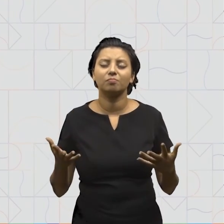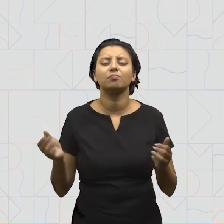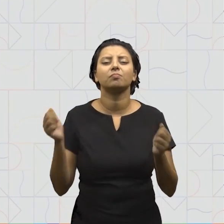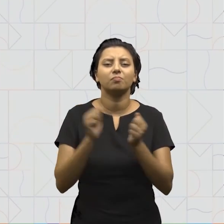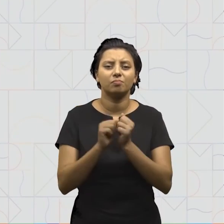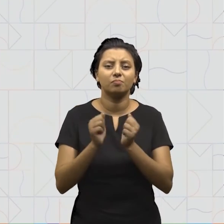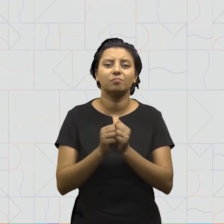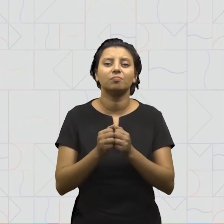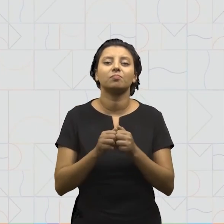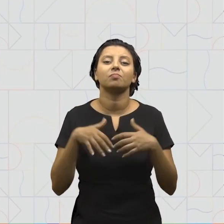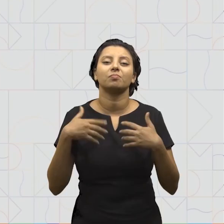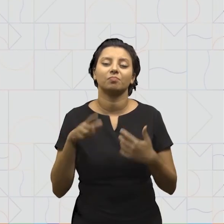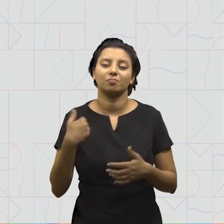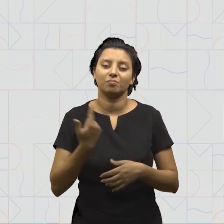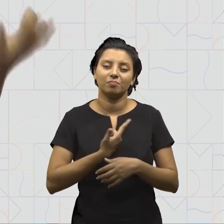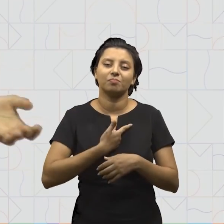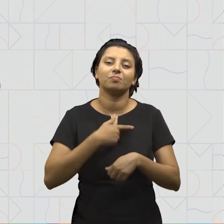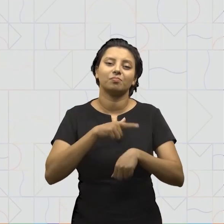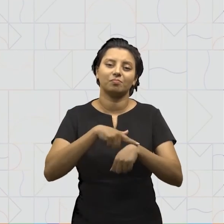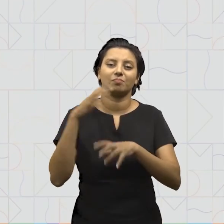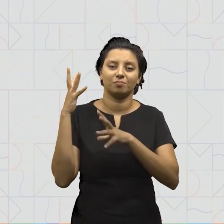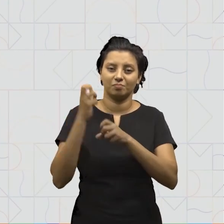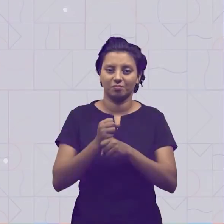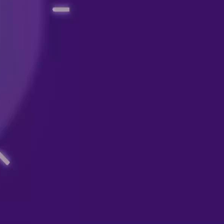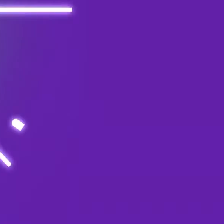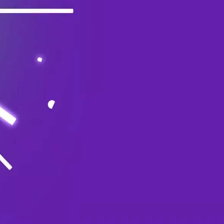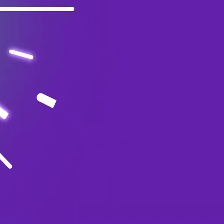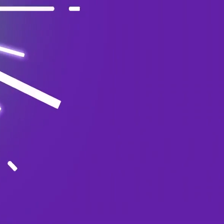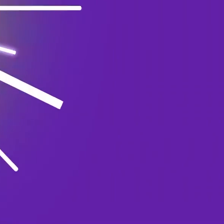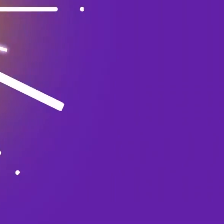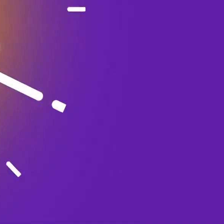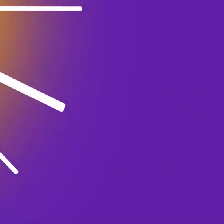venha comigo para a nossa hora da revisão.